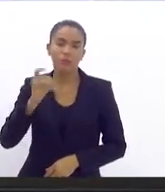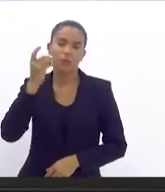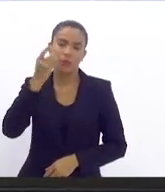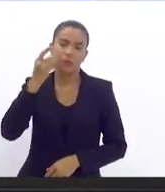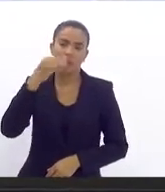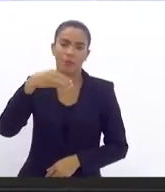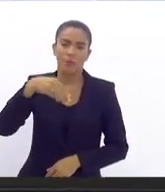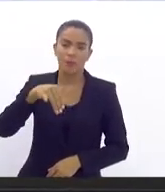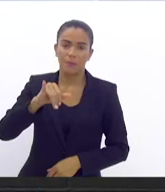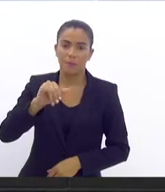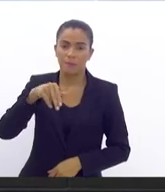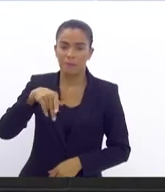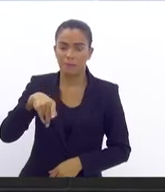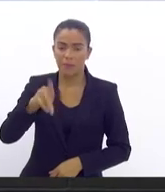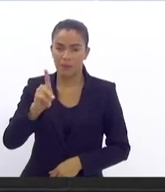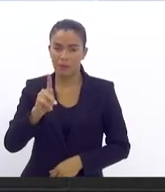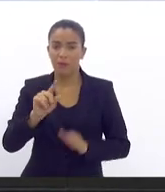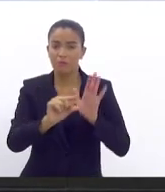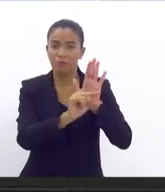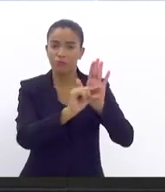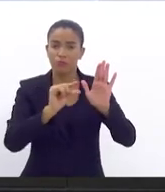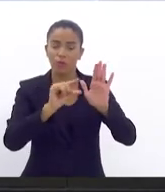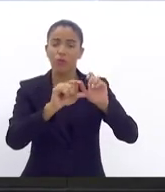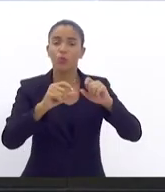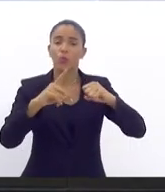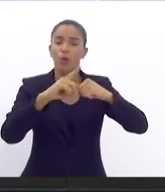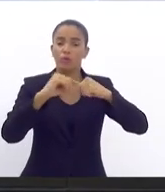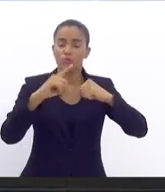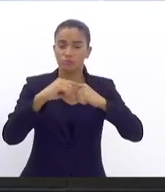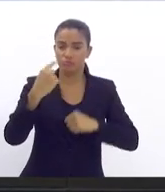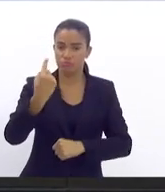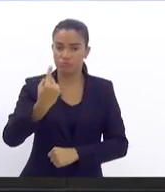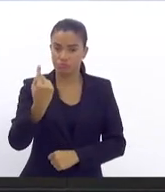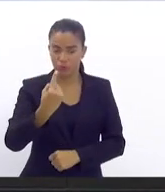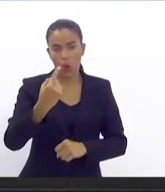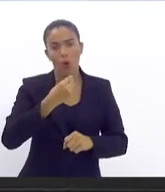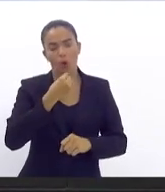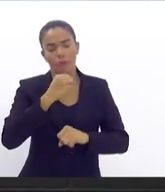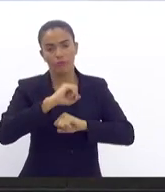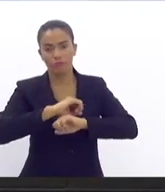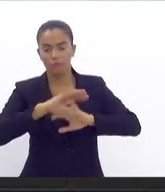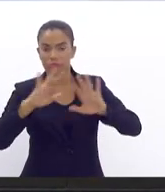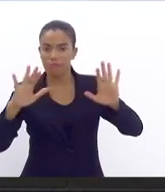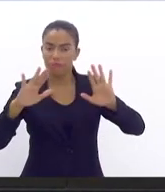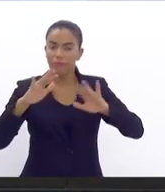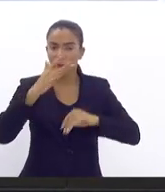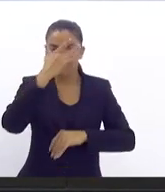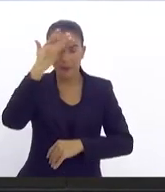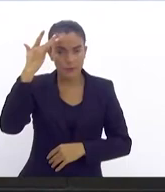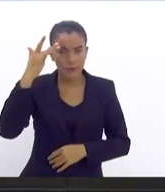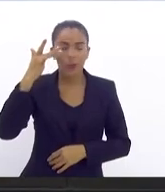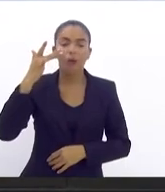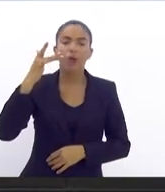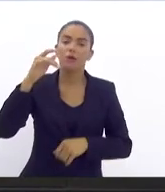incluir apenas... no artigo 1º, o termo claro, específico, direto, das pessoas com transtorno do espectro